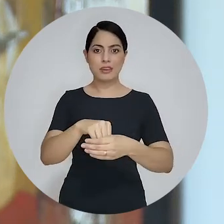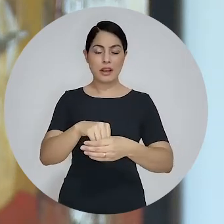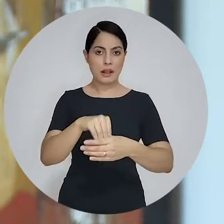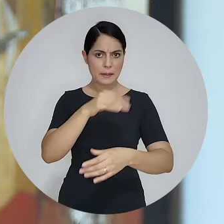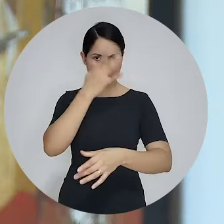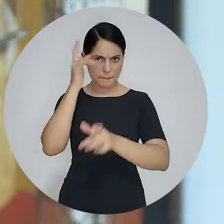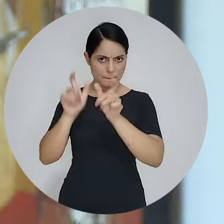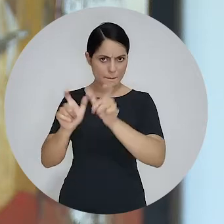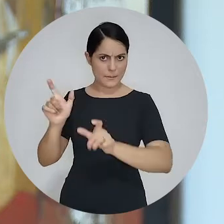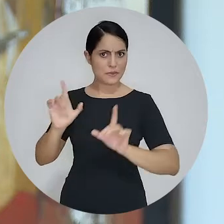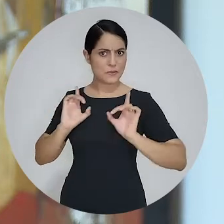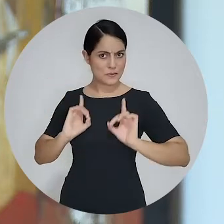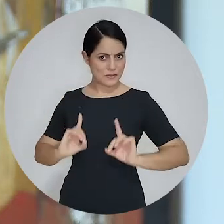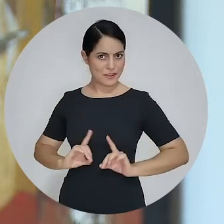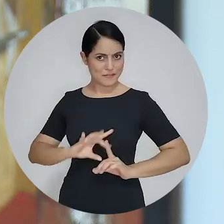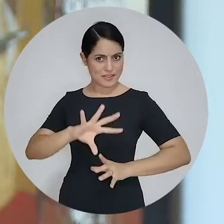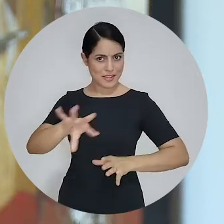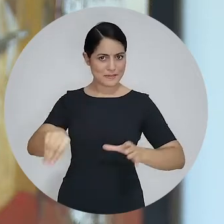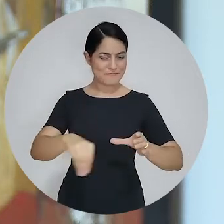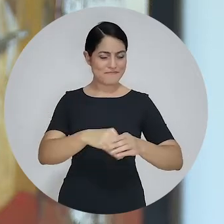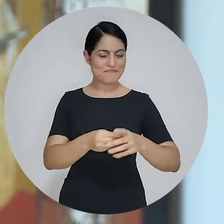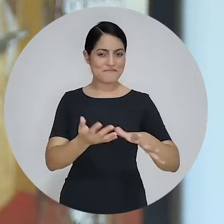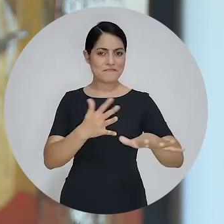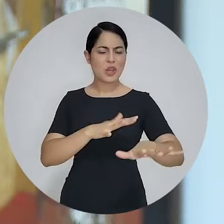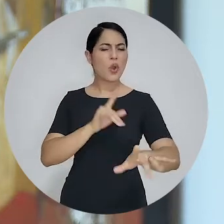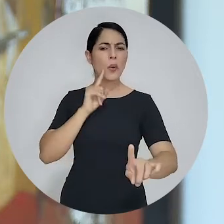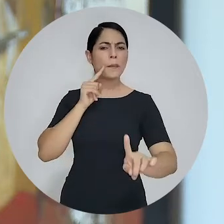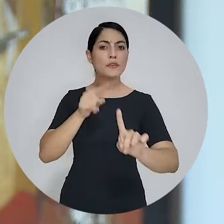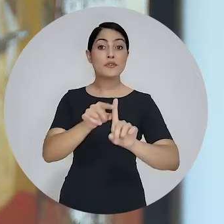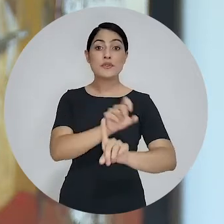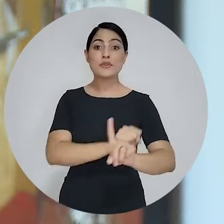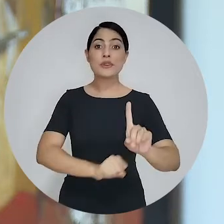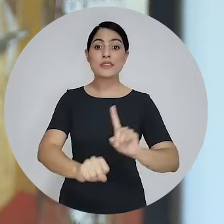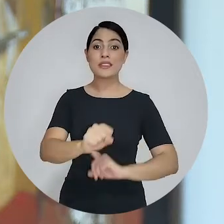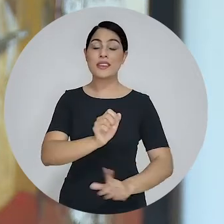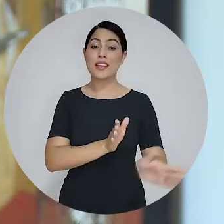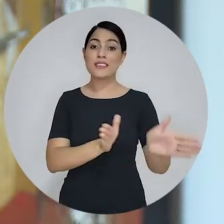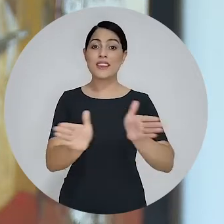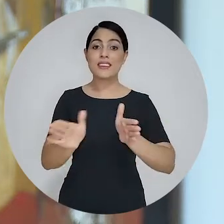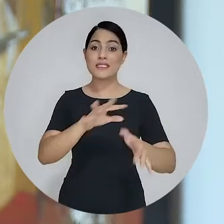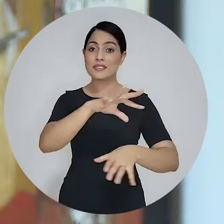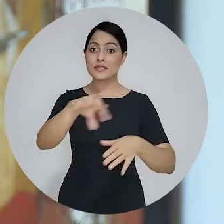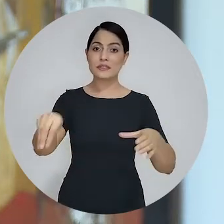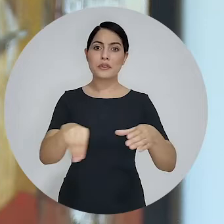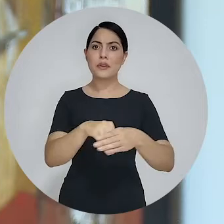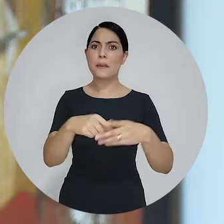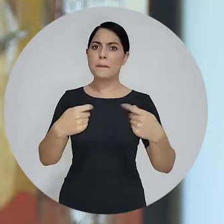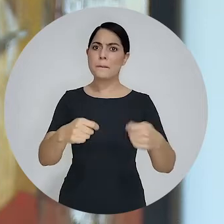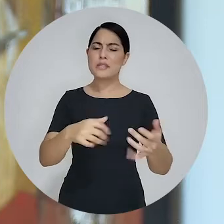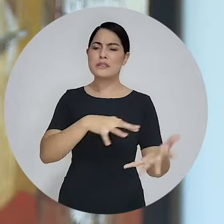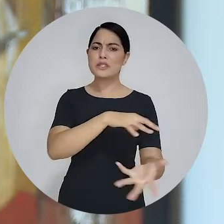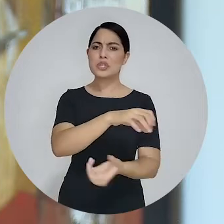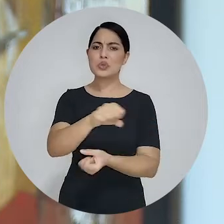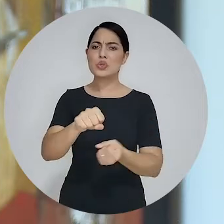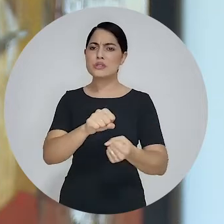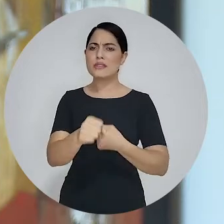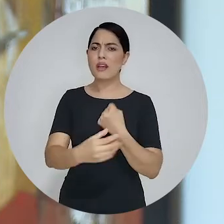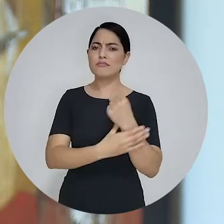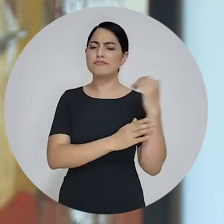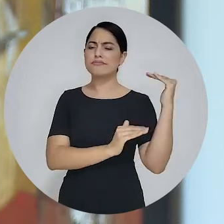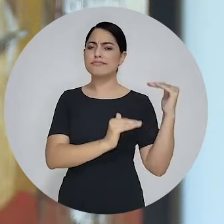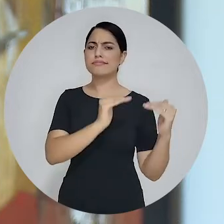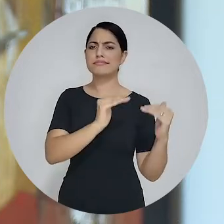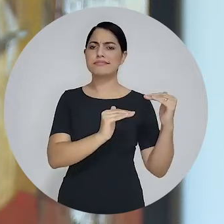com deficiência. A celebração reforça que uma sociedade acessível e inclusiva tem que ser sustentável em todos os